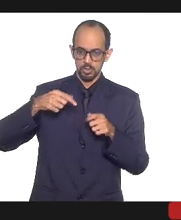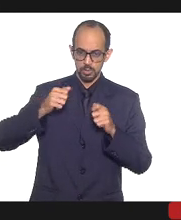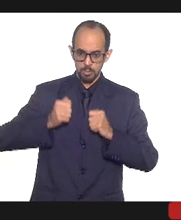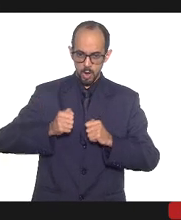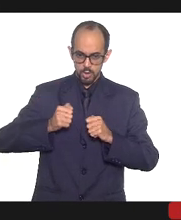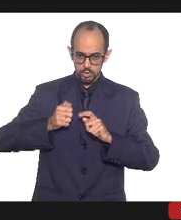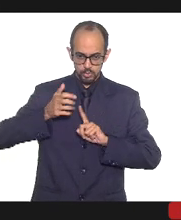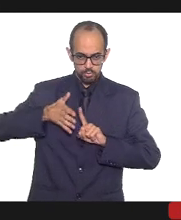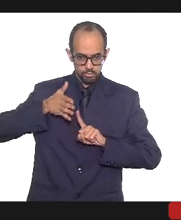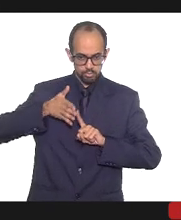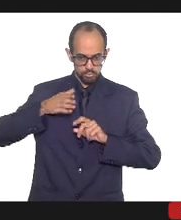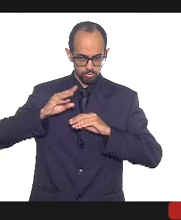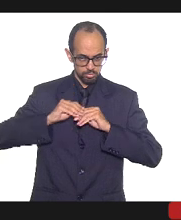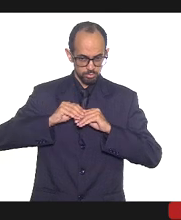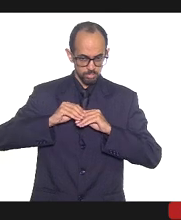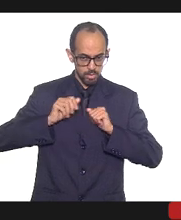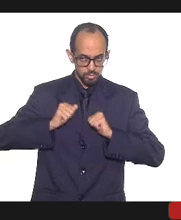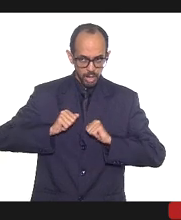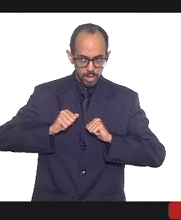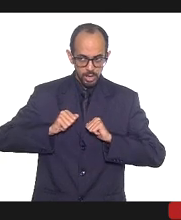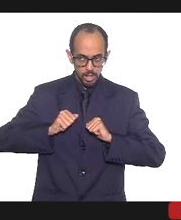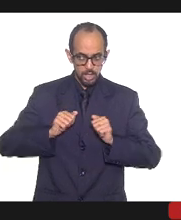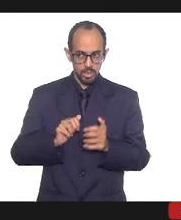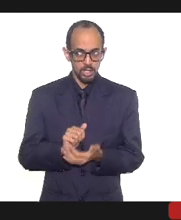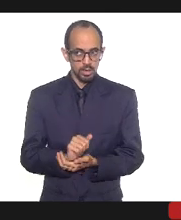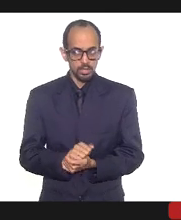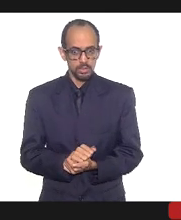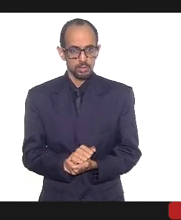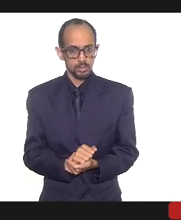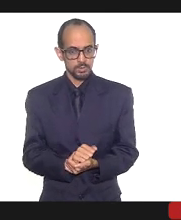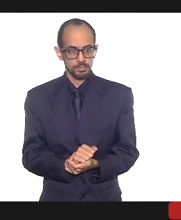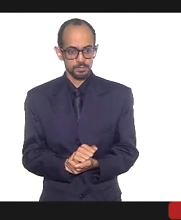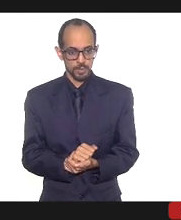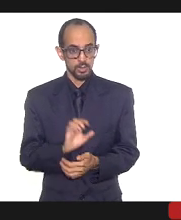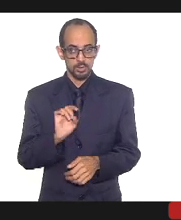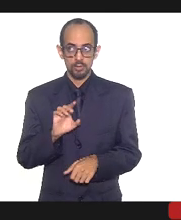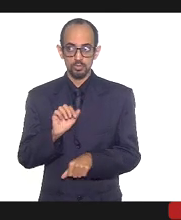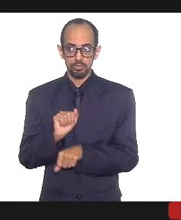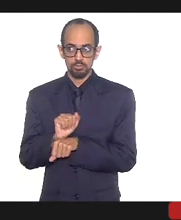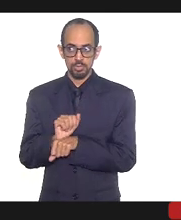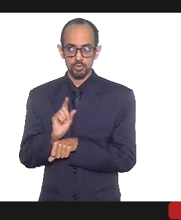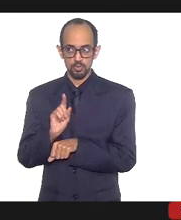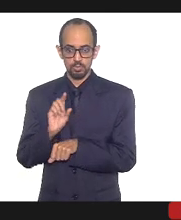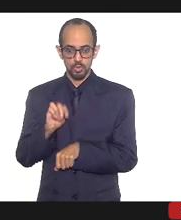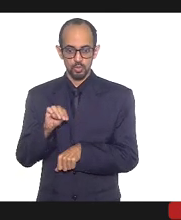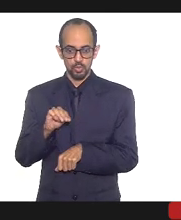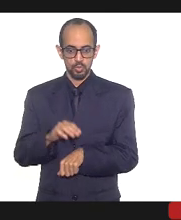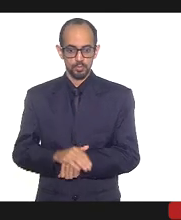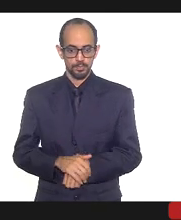Um momentinho.